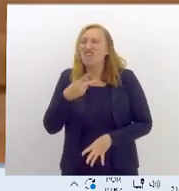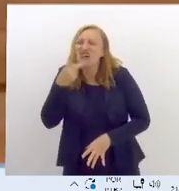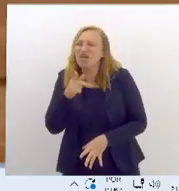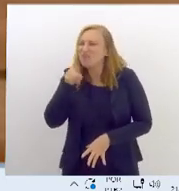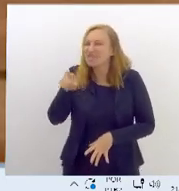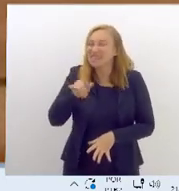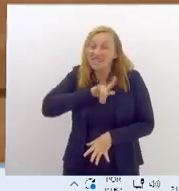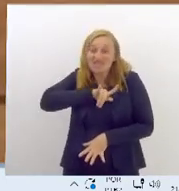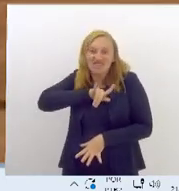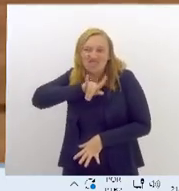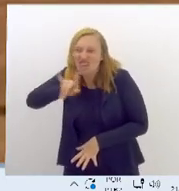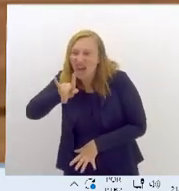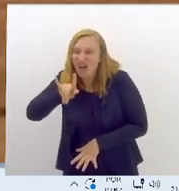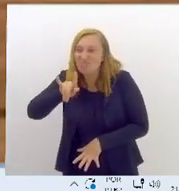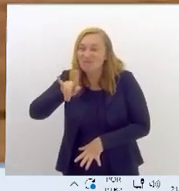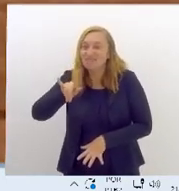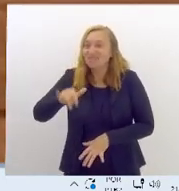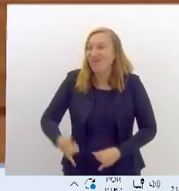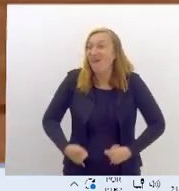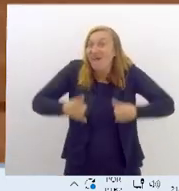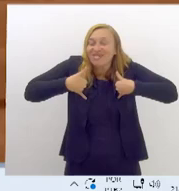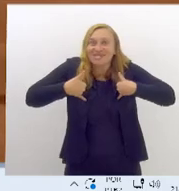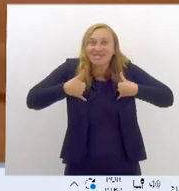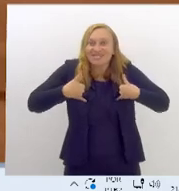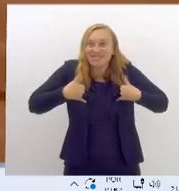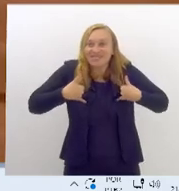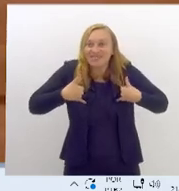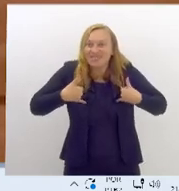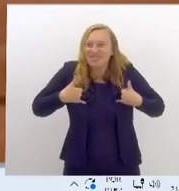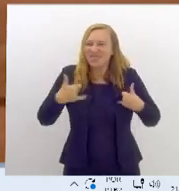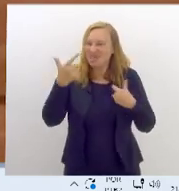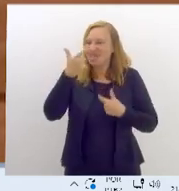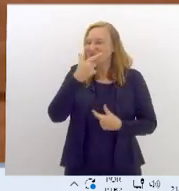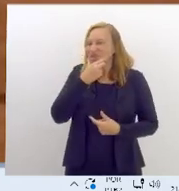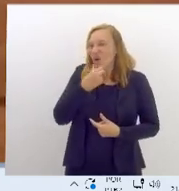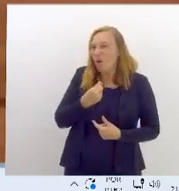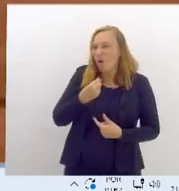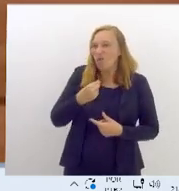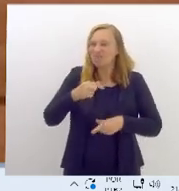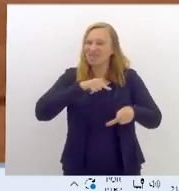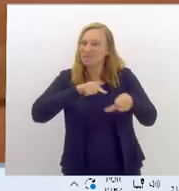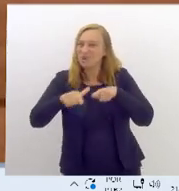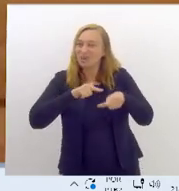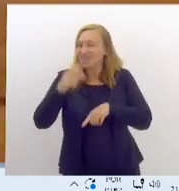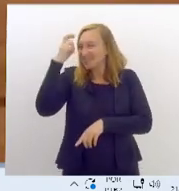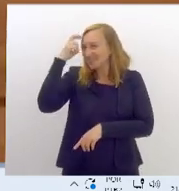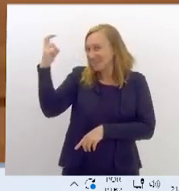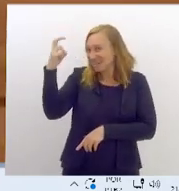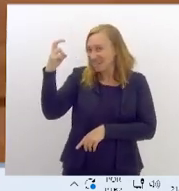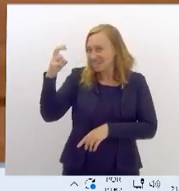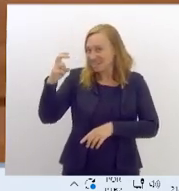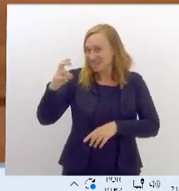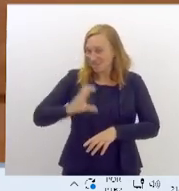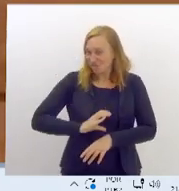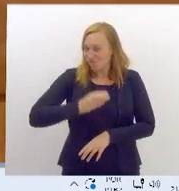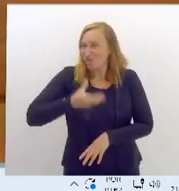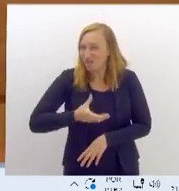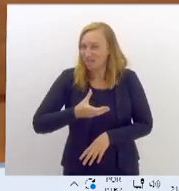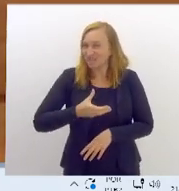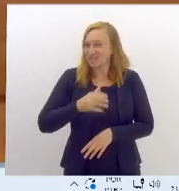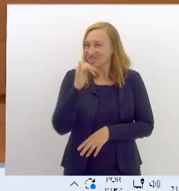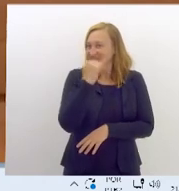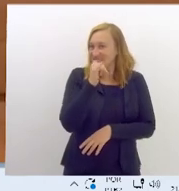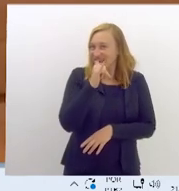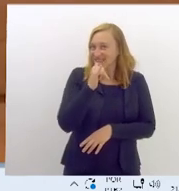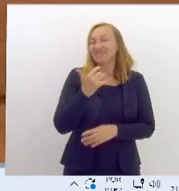para você que eu te amo que eu tenho orgulho imenso por você ser esse homem trabalhador inteligente Guerreiro cheio de energia boa